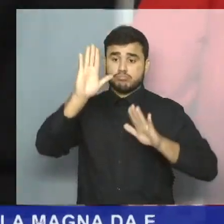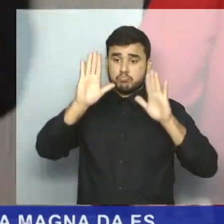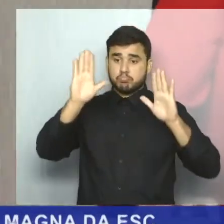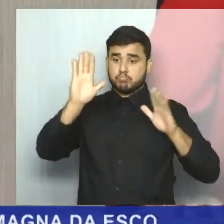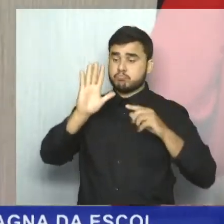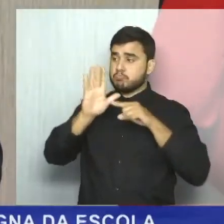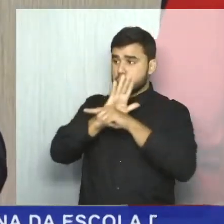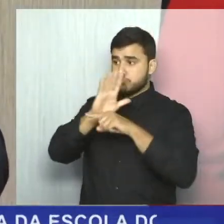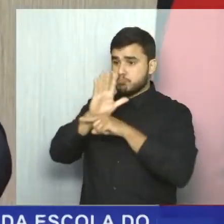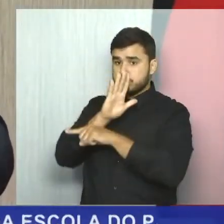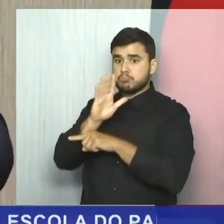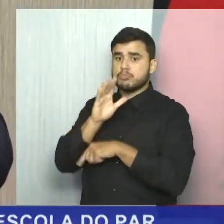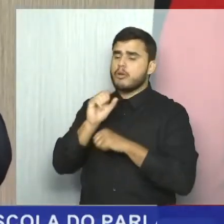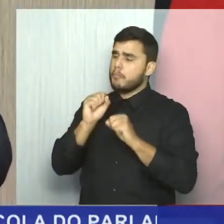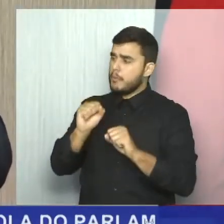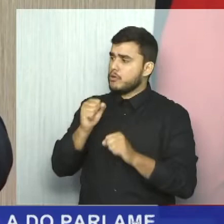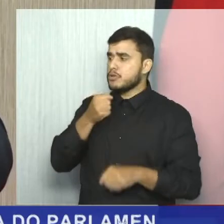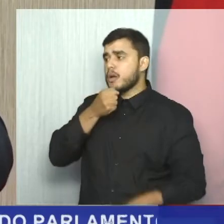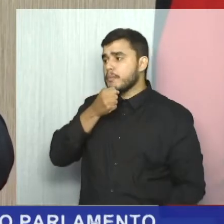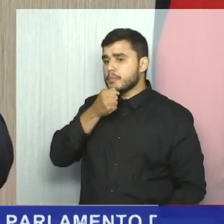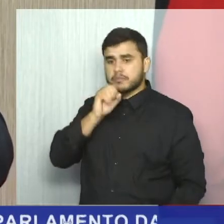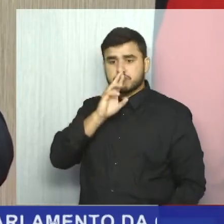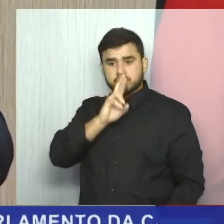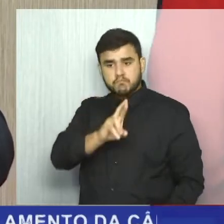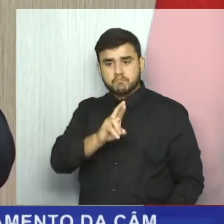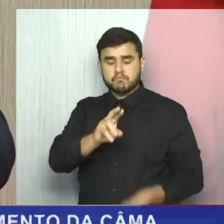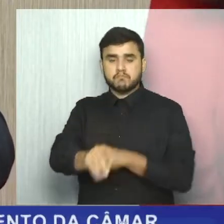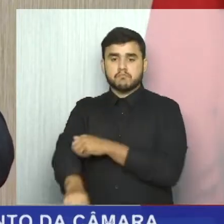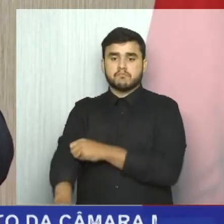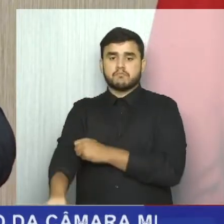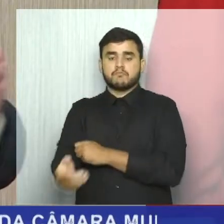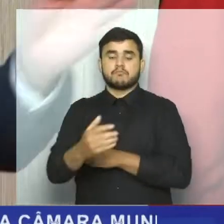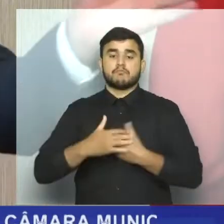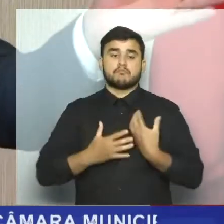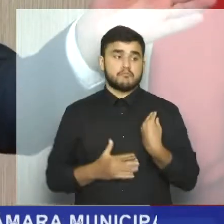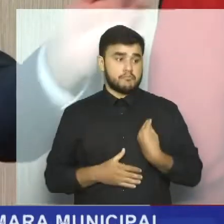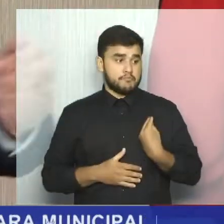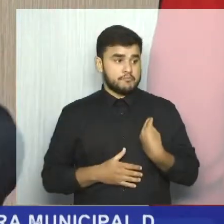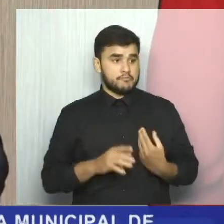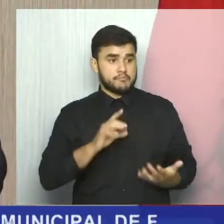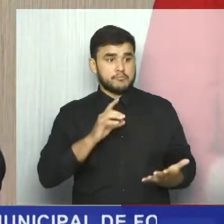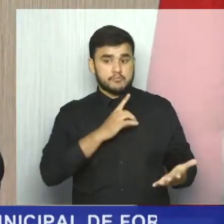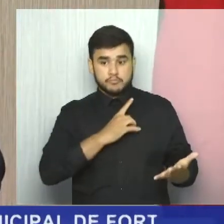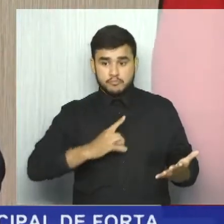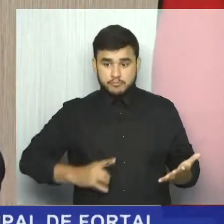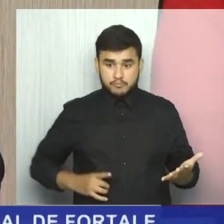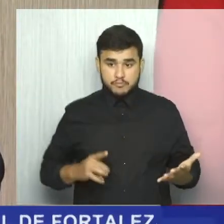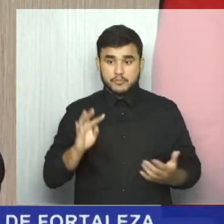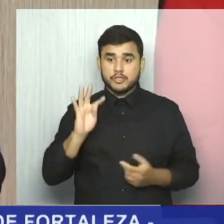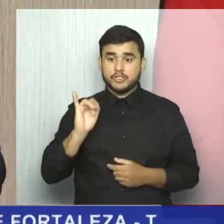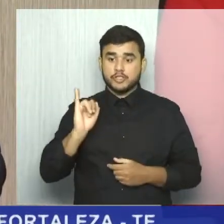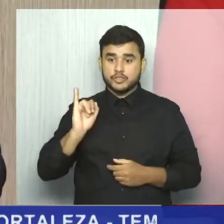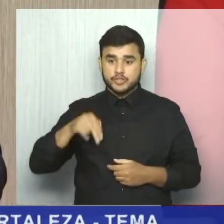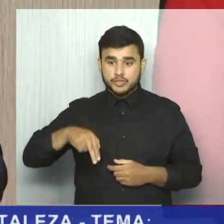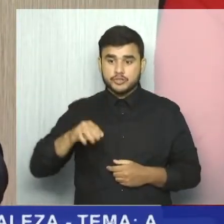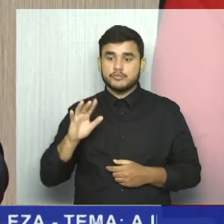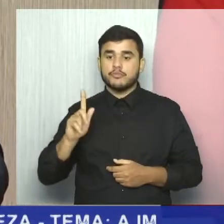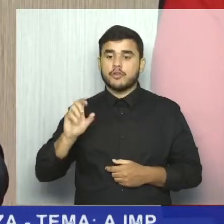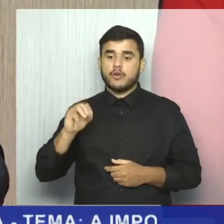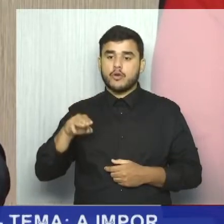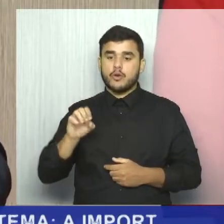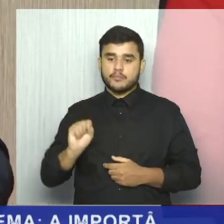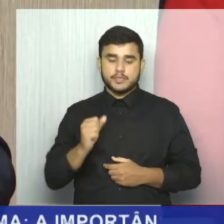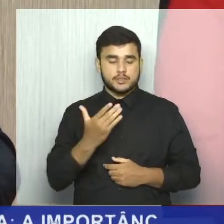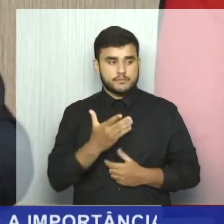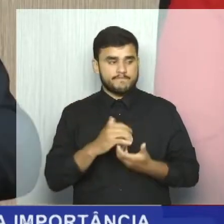microfone aqui da bancada, mas antes eu quero registrar a presença do deputado Tim Gomes. O deputado Tim Gomes está aqui com a gente.